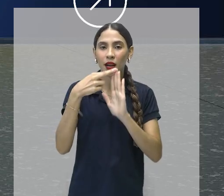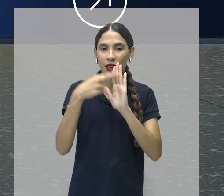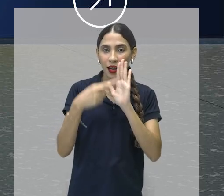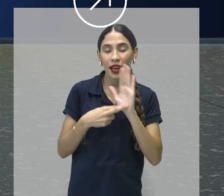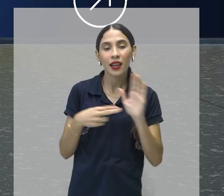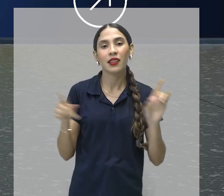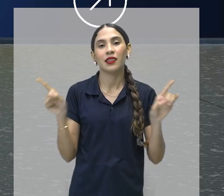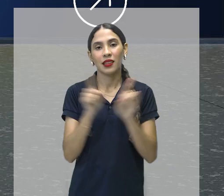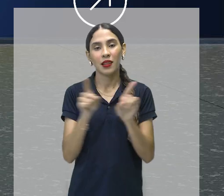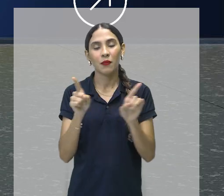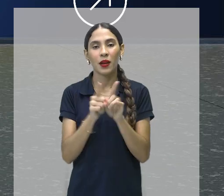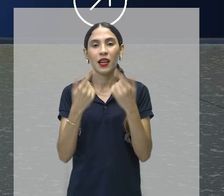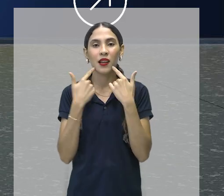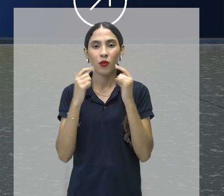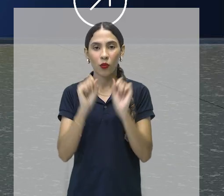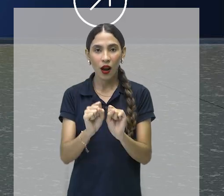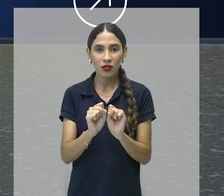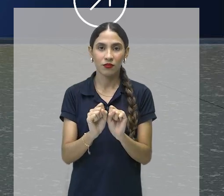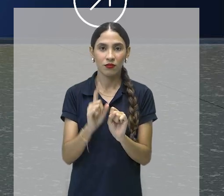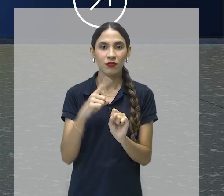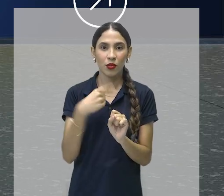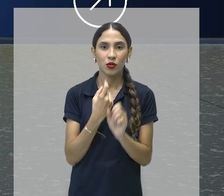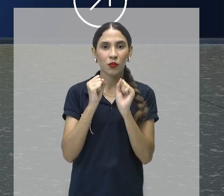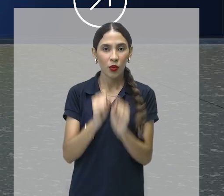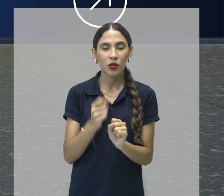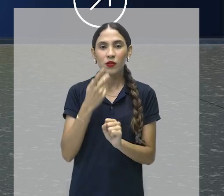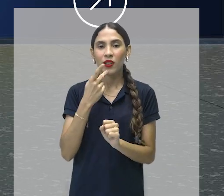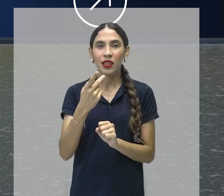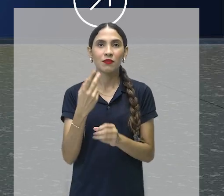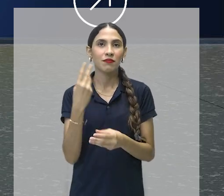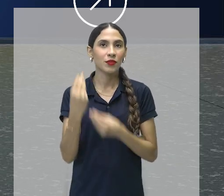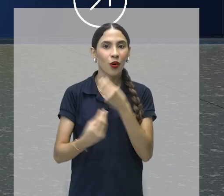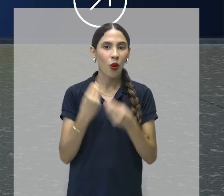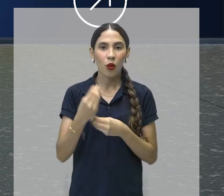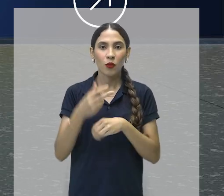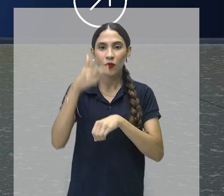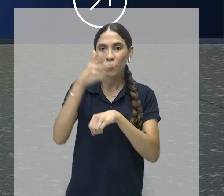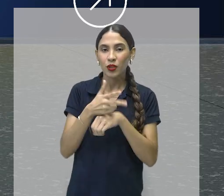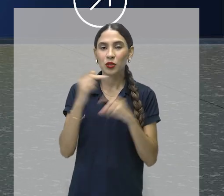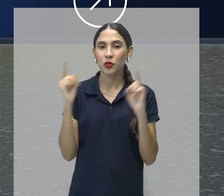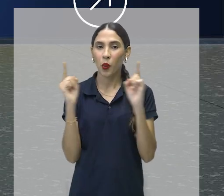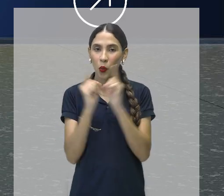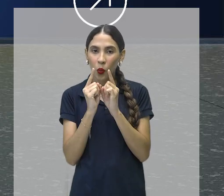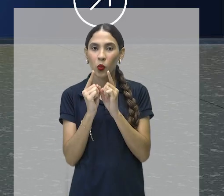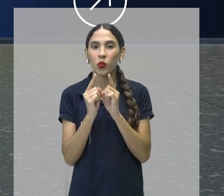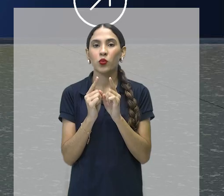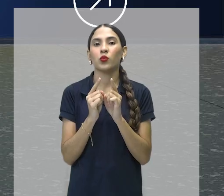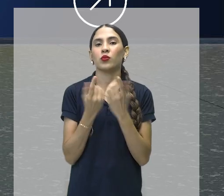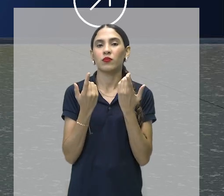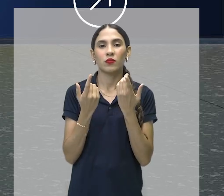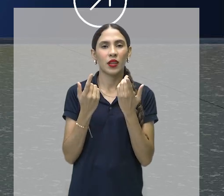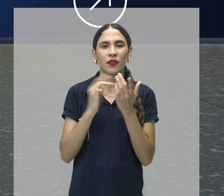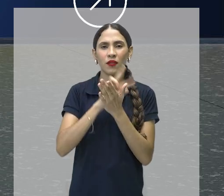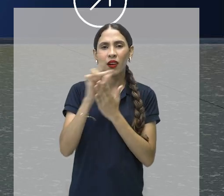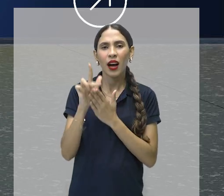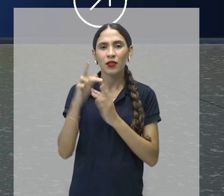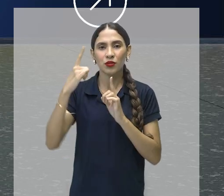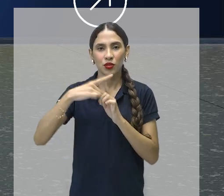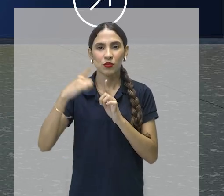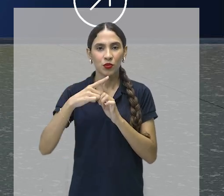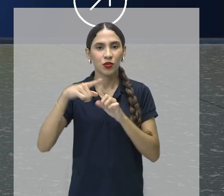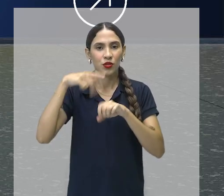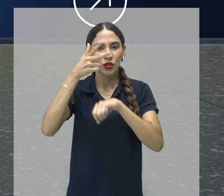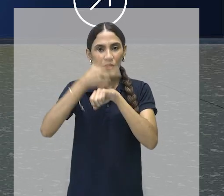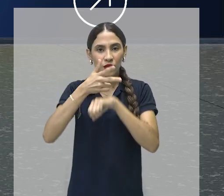e linguagem. Isso a gente pode dizer através de vídeos curtos, stories, reels.